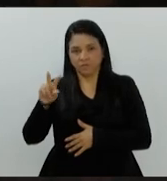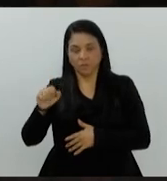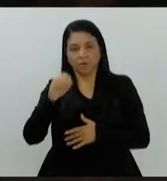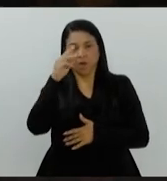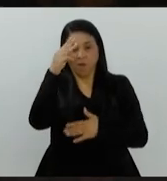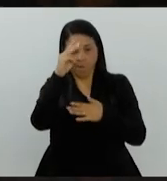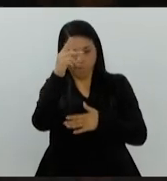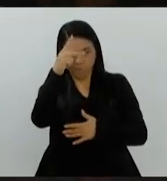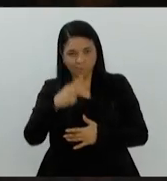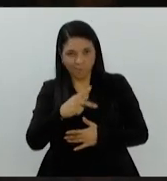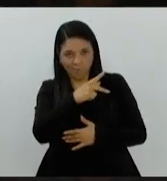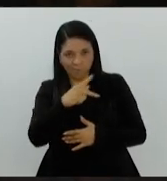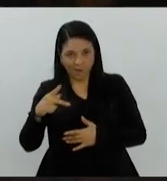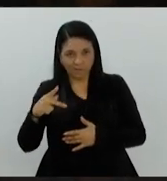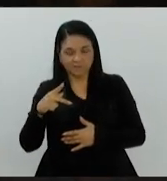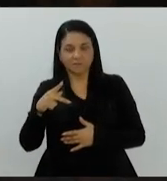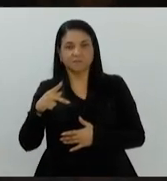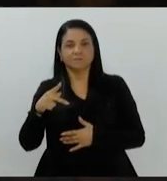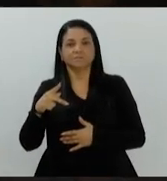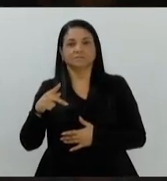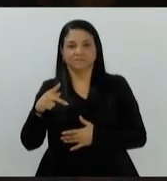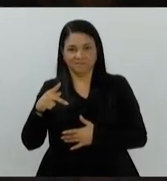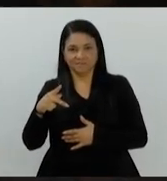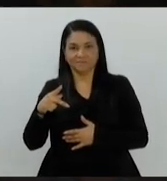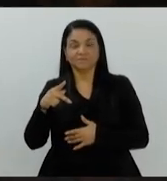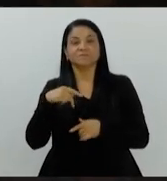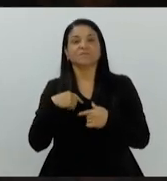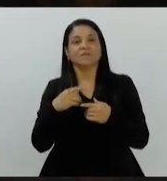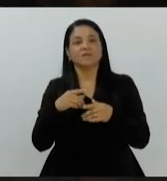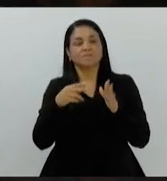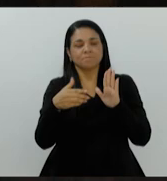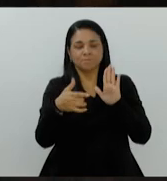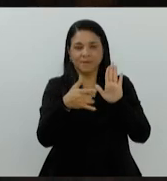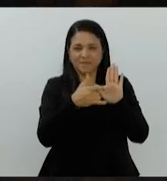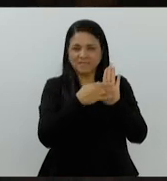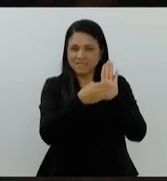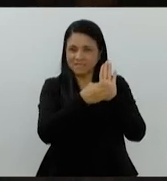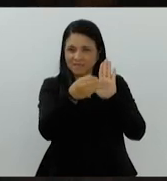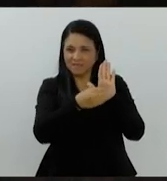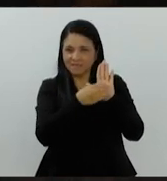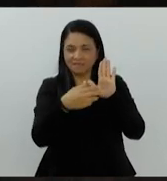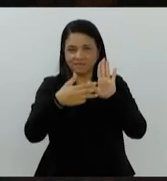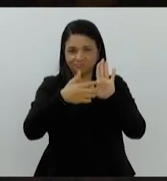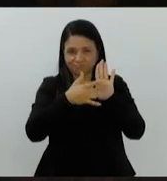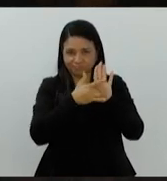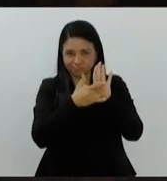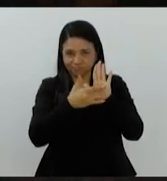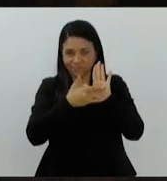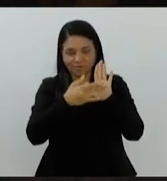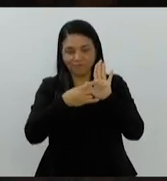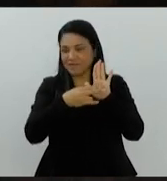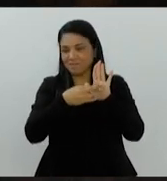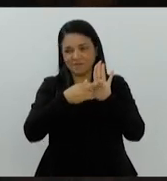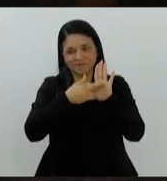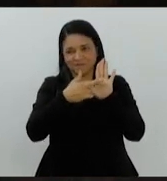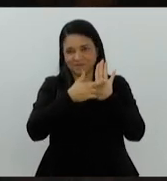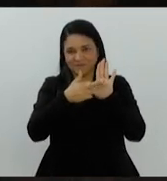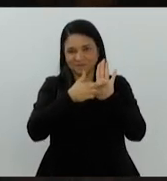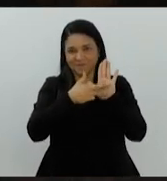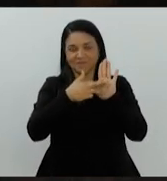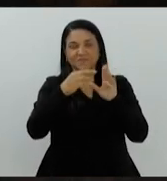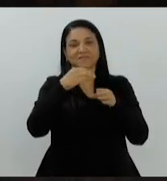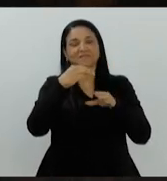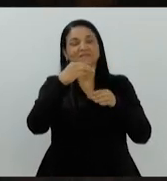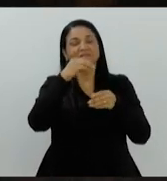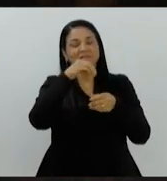Leonardo Tassinari Rezende. Parecer da Comissão de Normas Internas e Proposições Externas favorável, relatoria do deputado